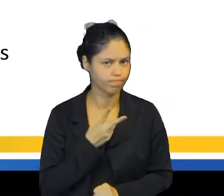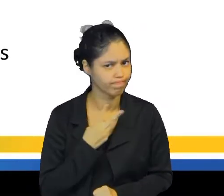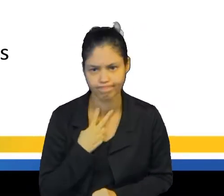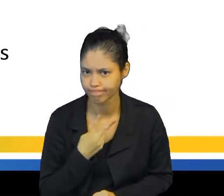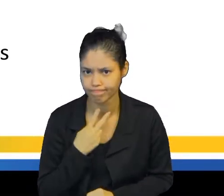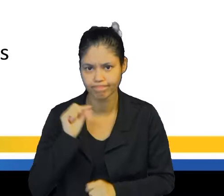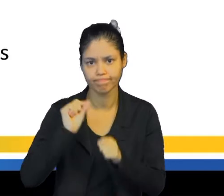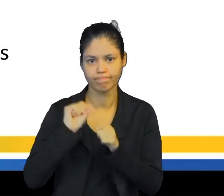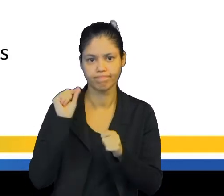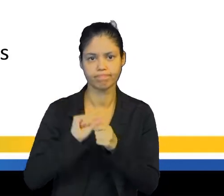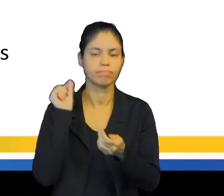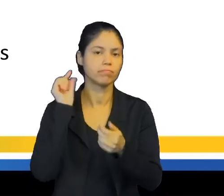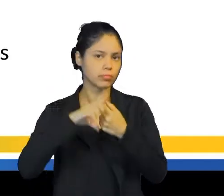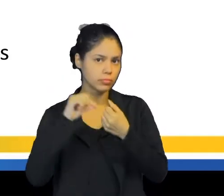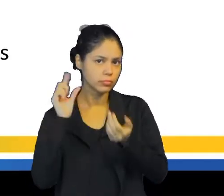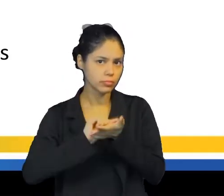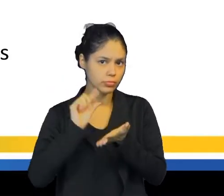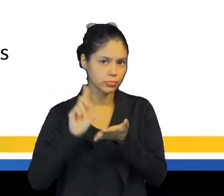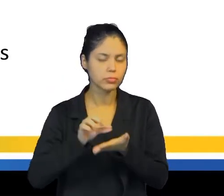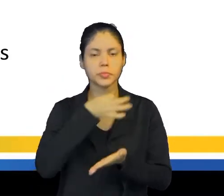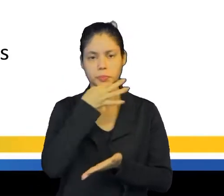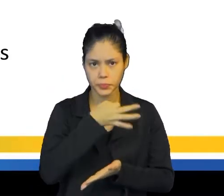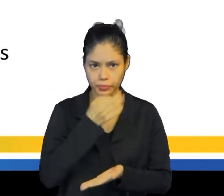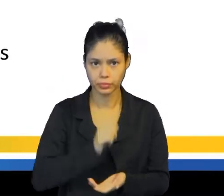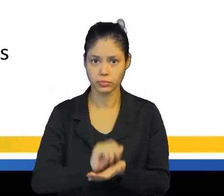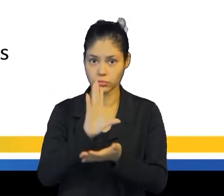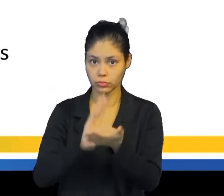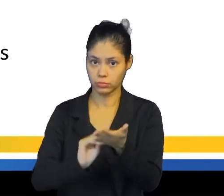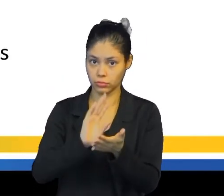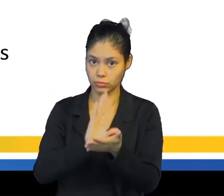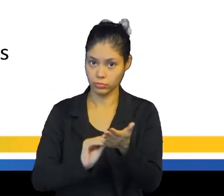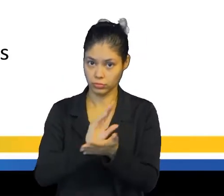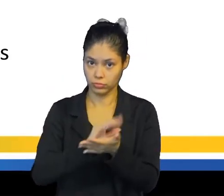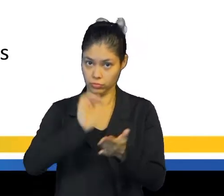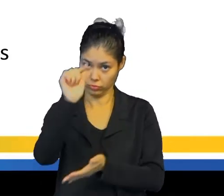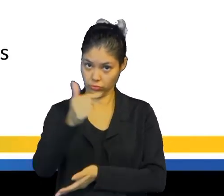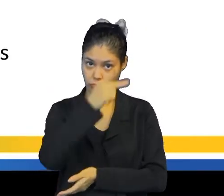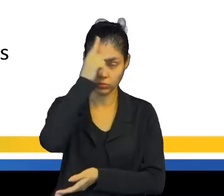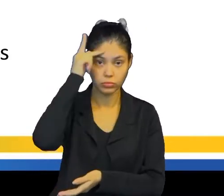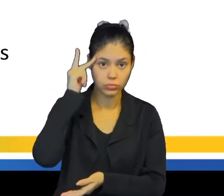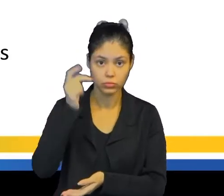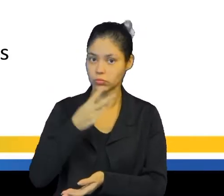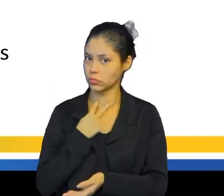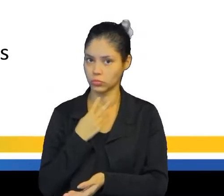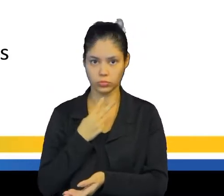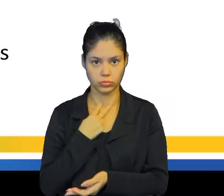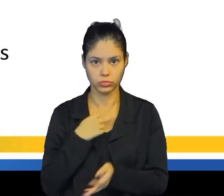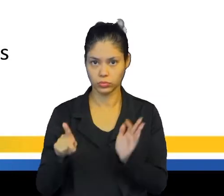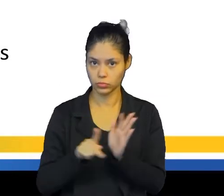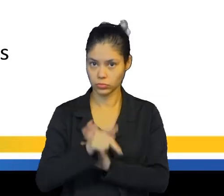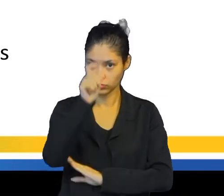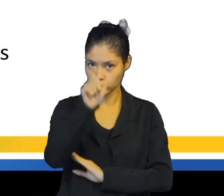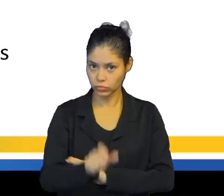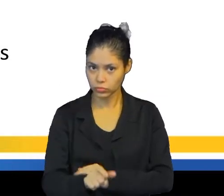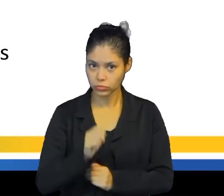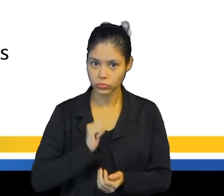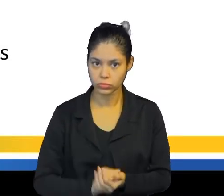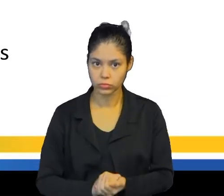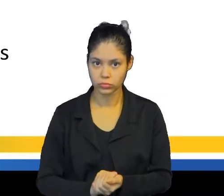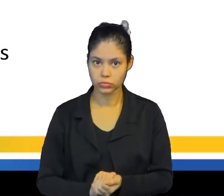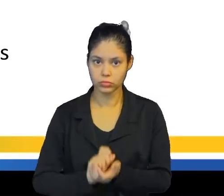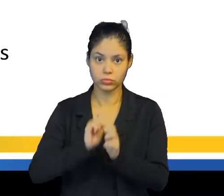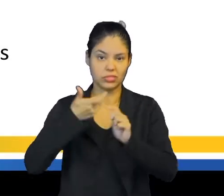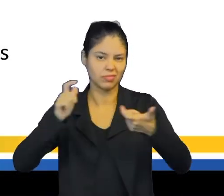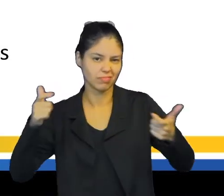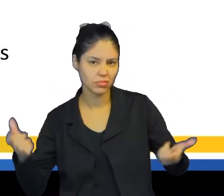fazer em um artigo de opinião, pessoal? Copiar os argumentos de outra pessoa e dizer que são seus, um